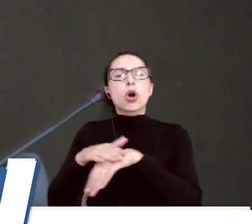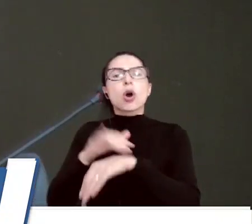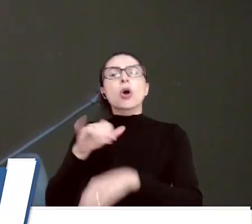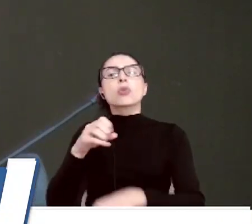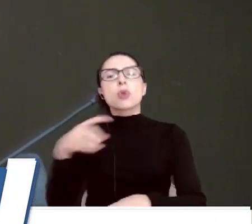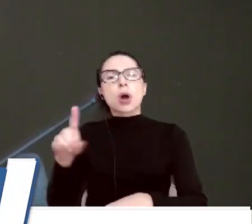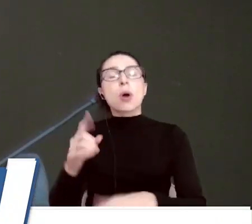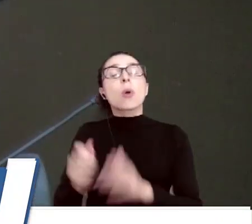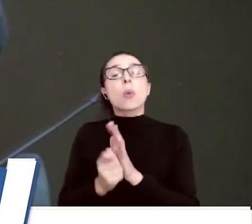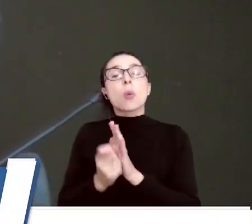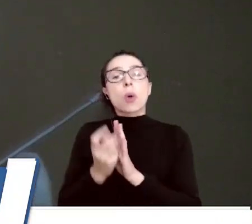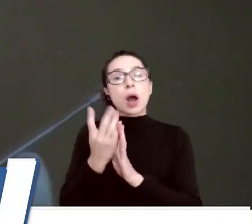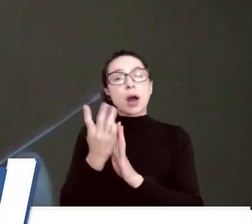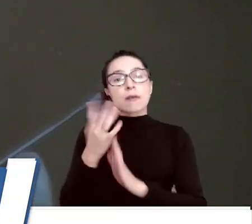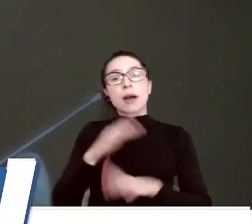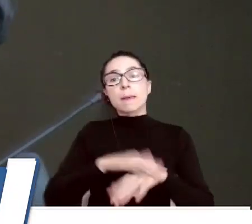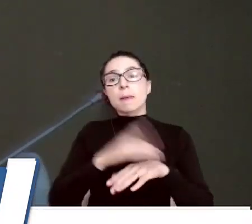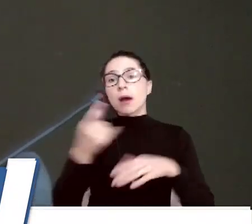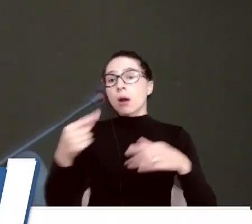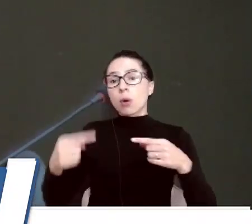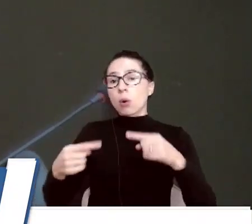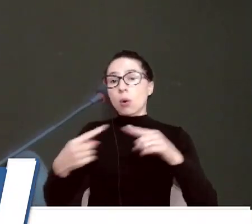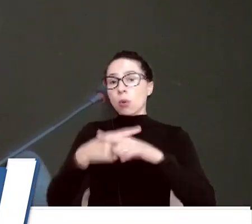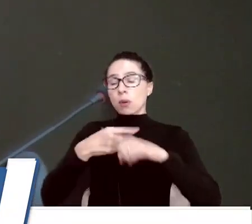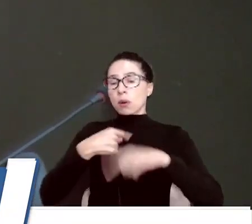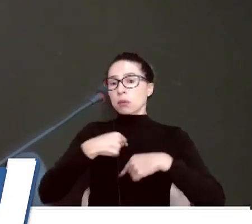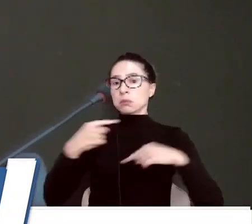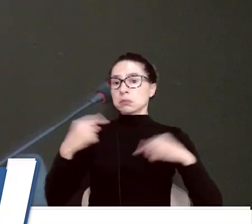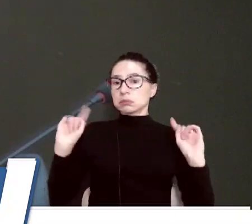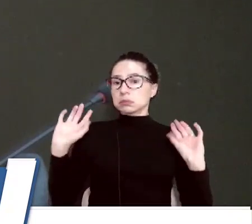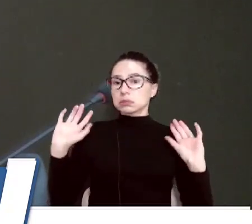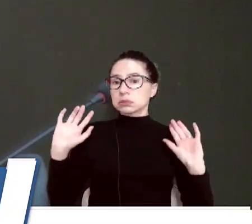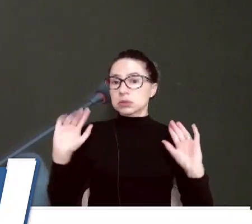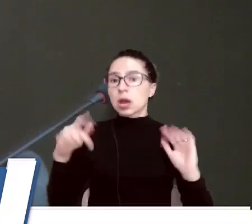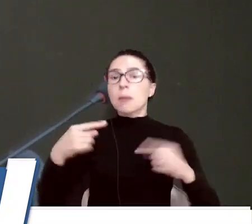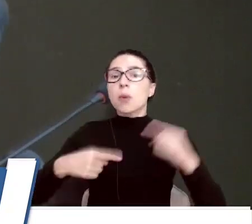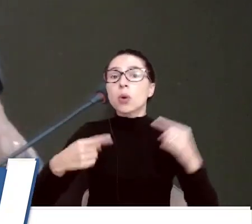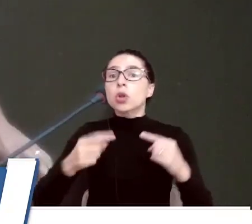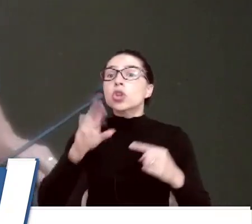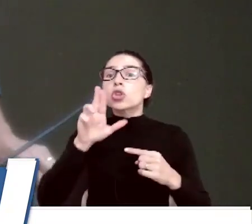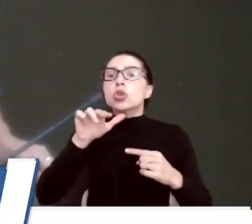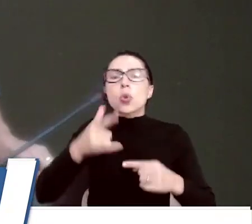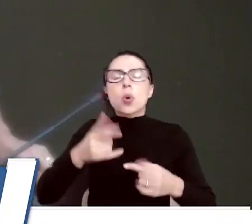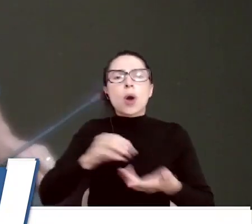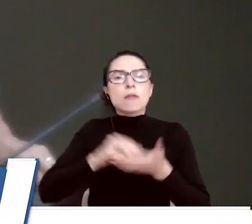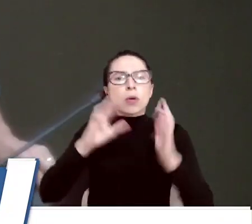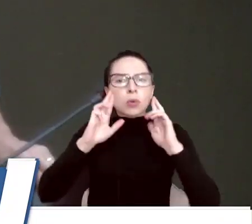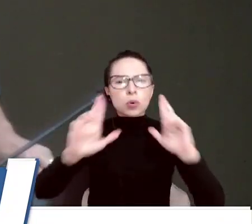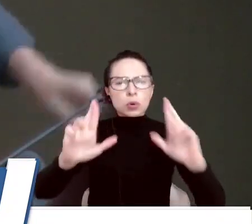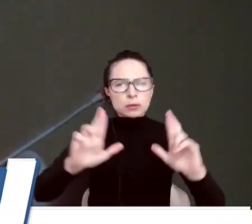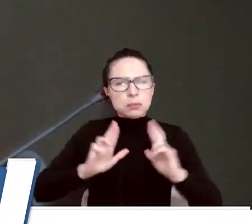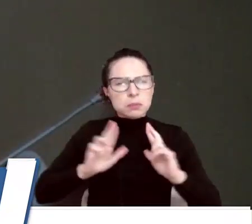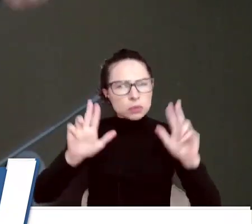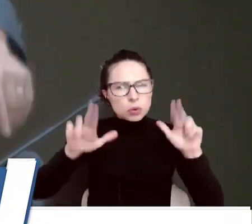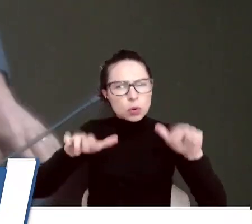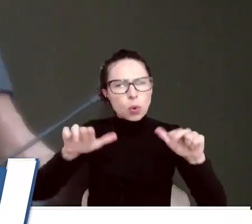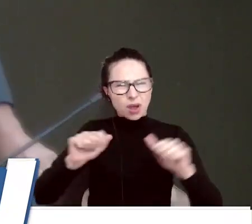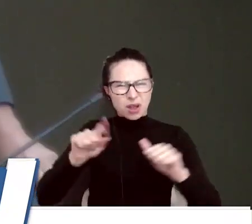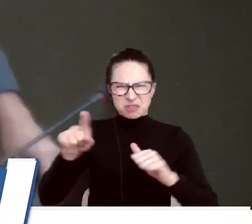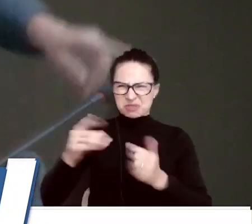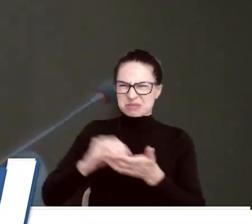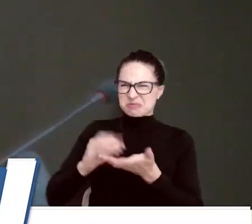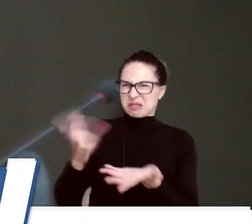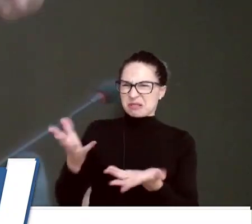vezes, e a posição política dele é completamente diferente da minha. Nem por isso nunca faltou respeito com o João Rocha. Agora você fazer